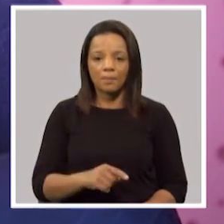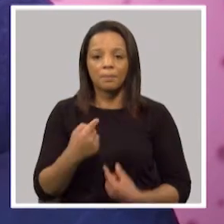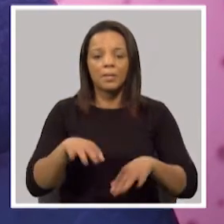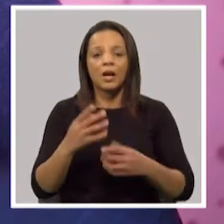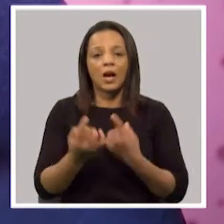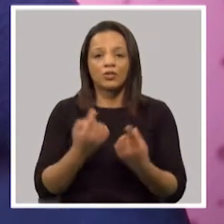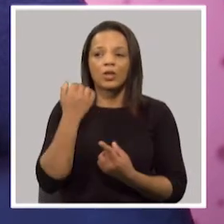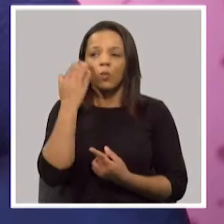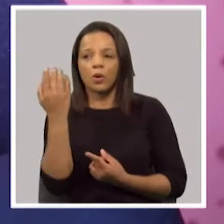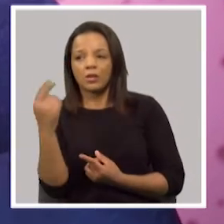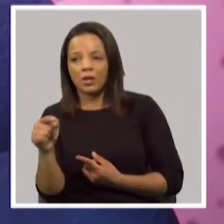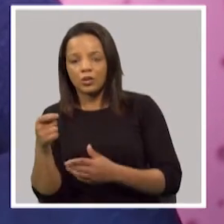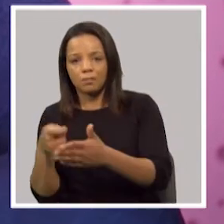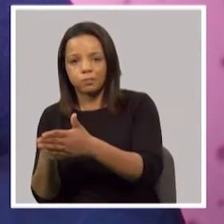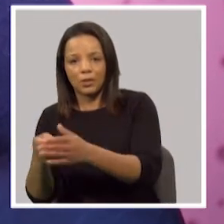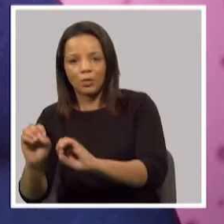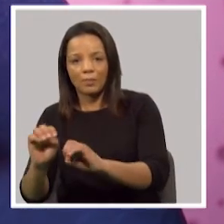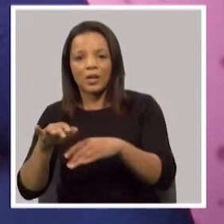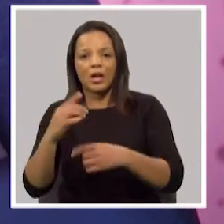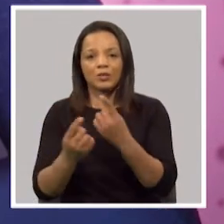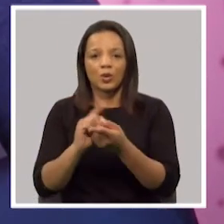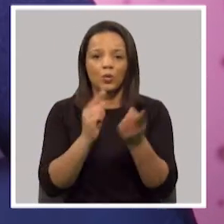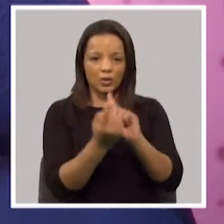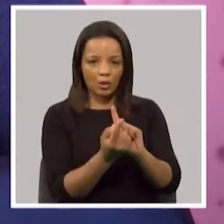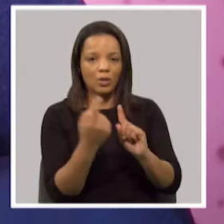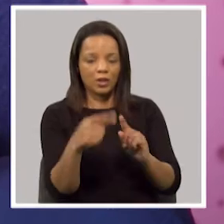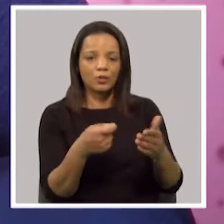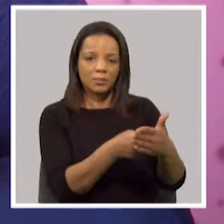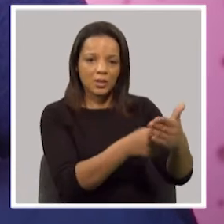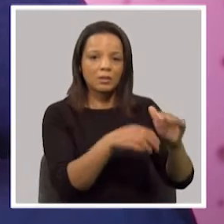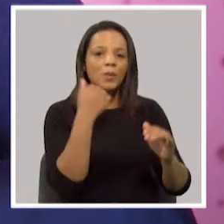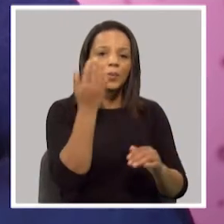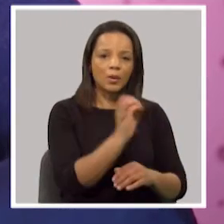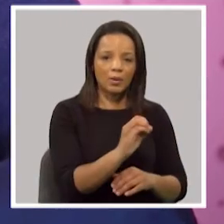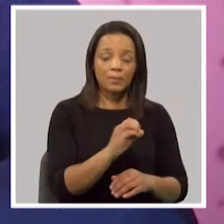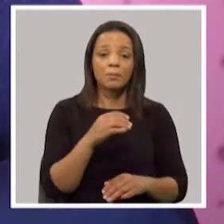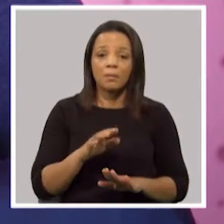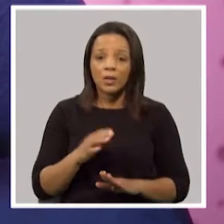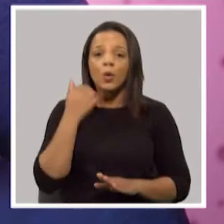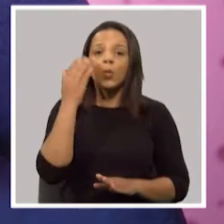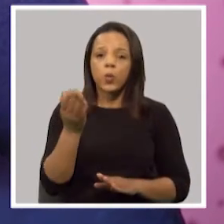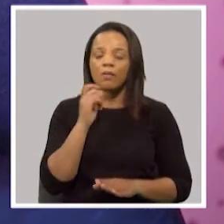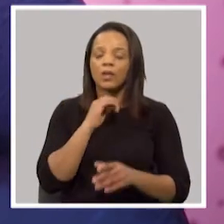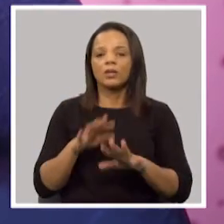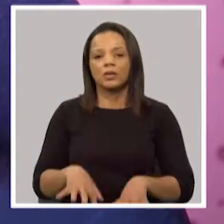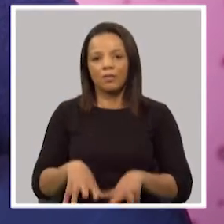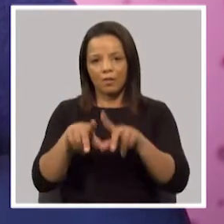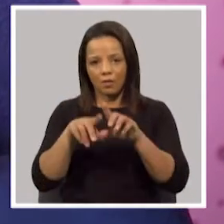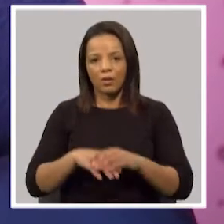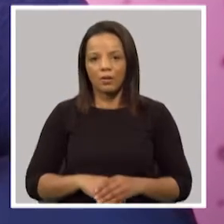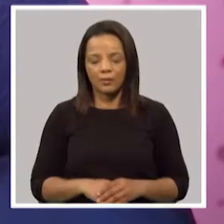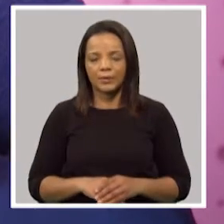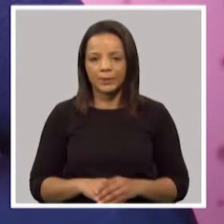Chegam, só que às vezes tens talento e não tens persistência, outras vezes tens persistência e não tens talento. Mas o talento também se desenvolve, atenção, o talento